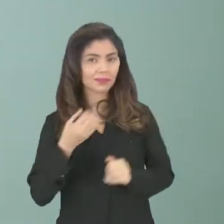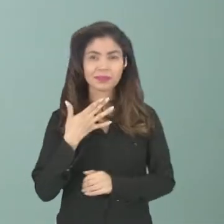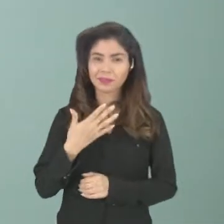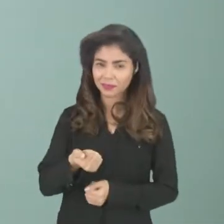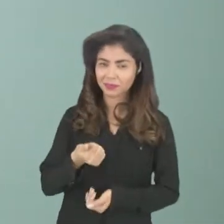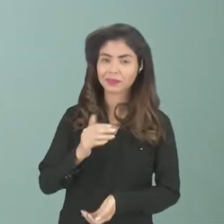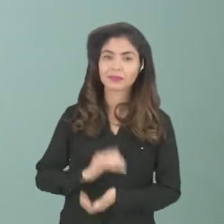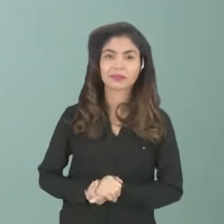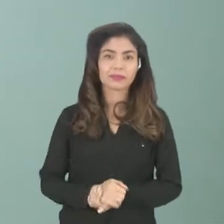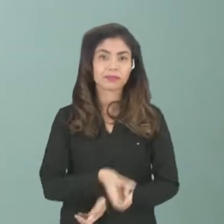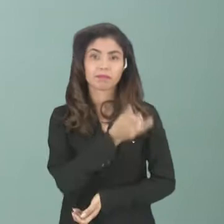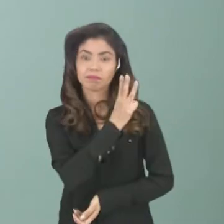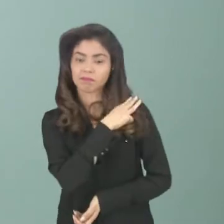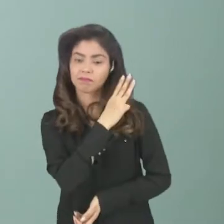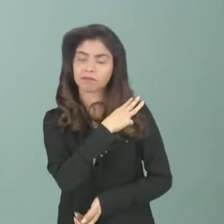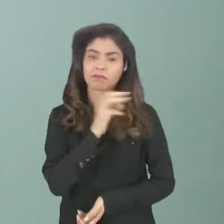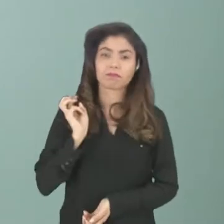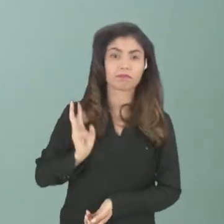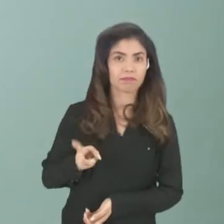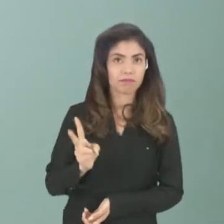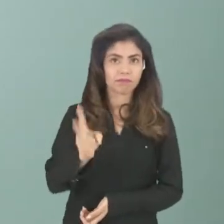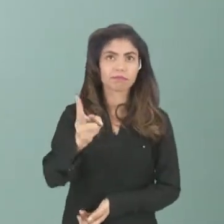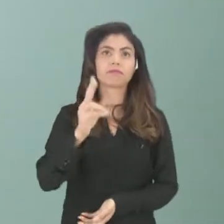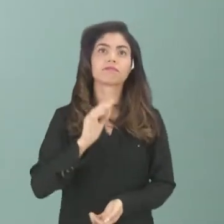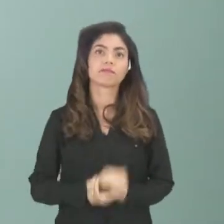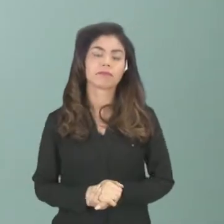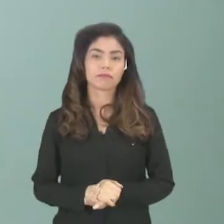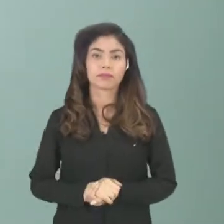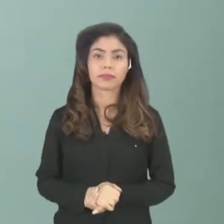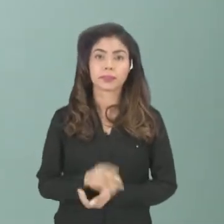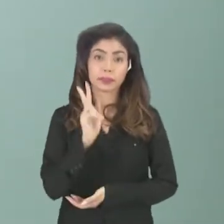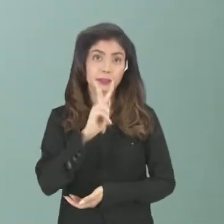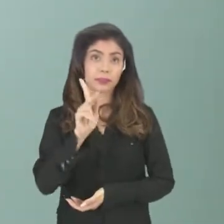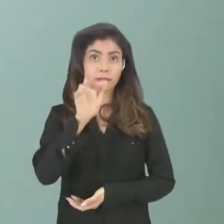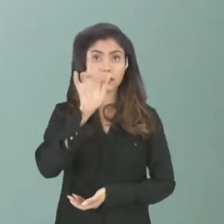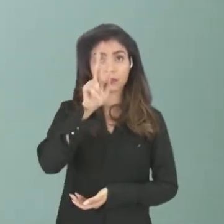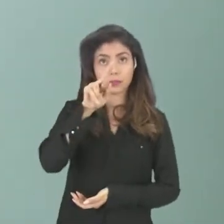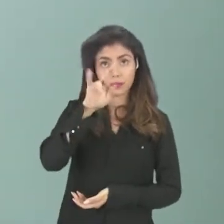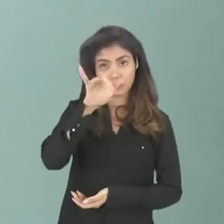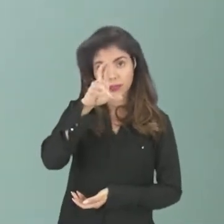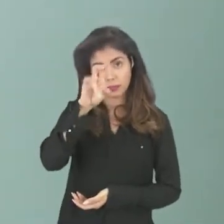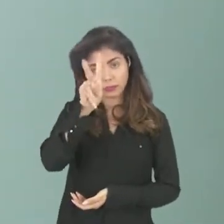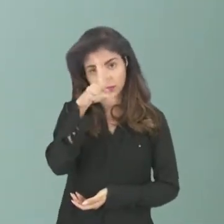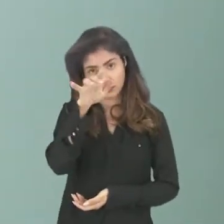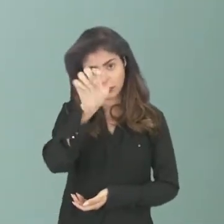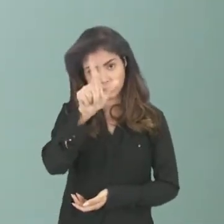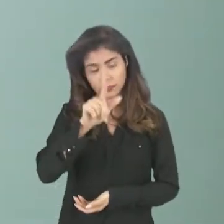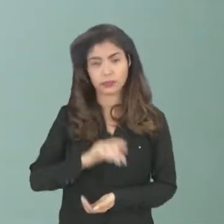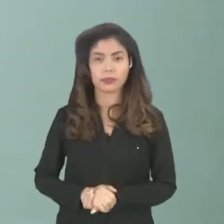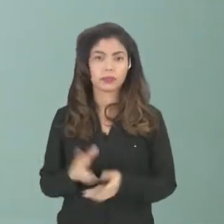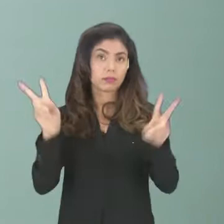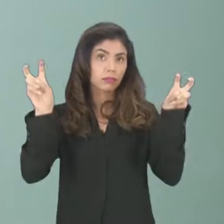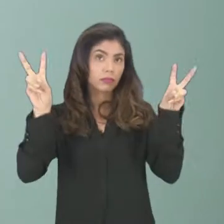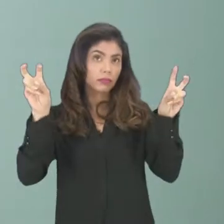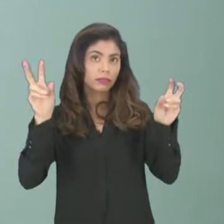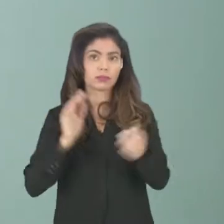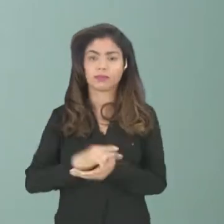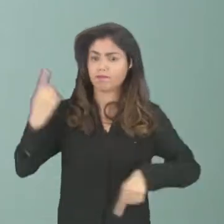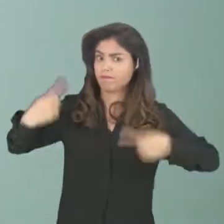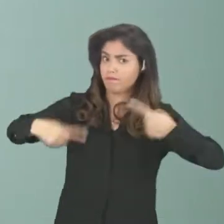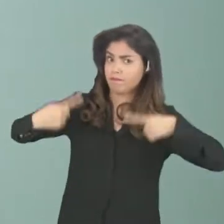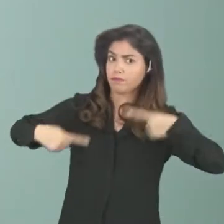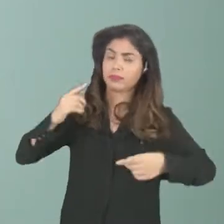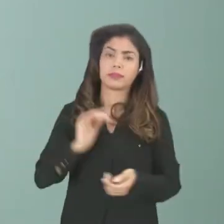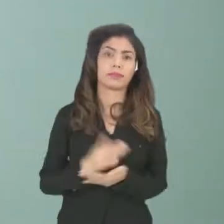Olá, meninos e meninas, continuando nossa aula de filosofia, professora Raquel, filosofia, e o nosso assunto é